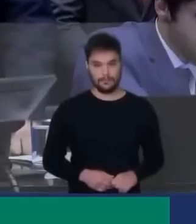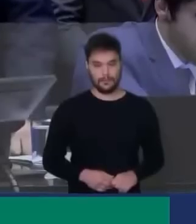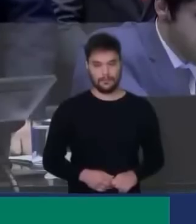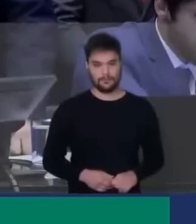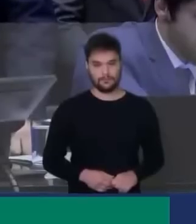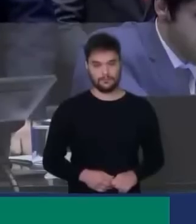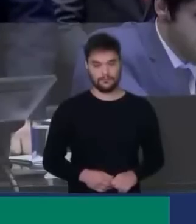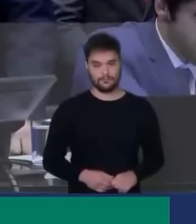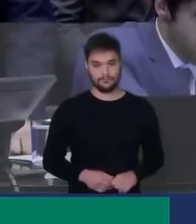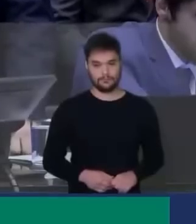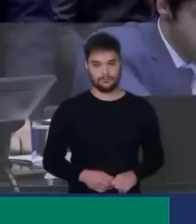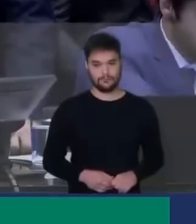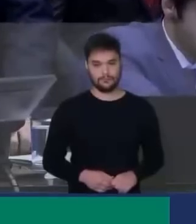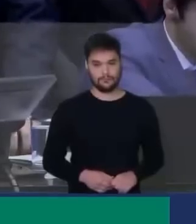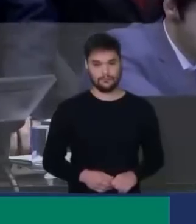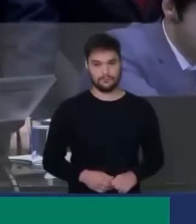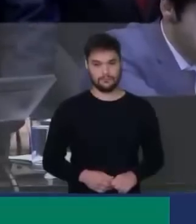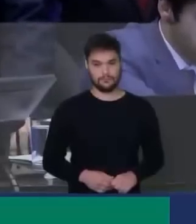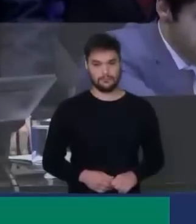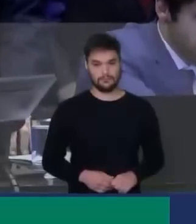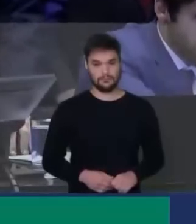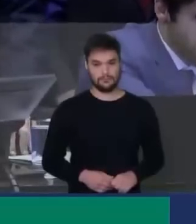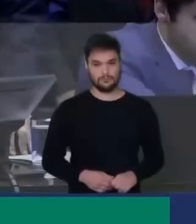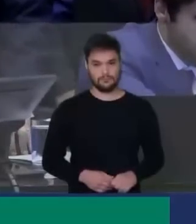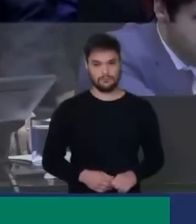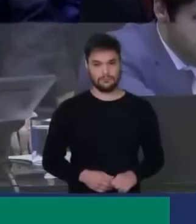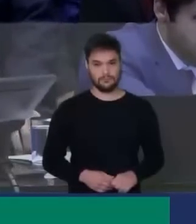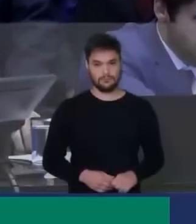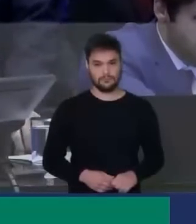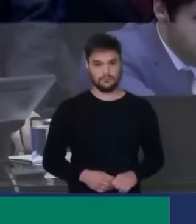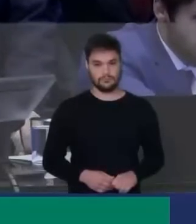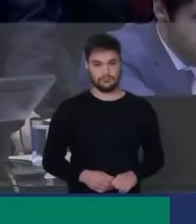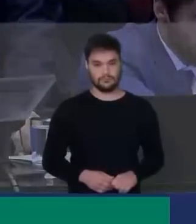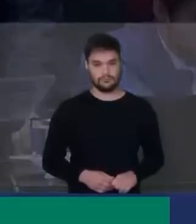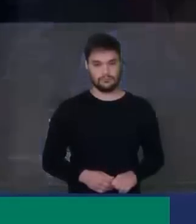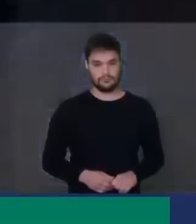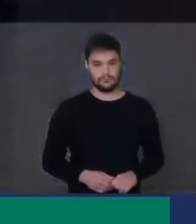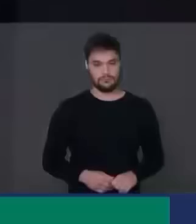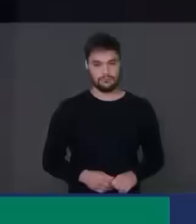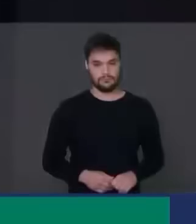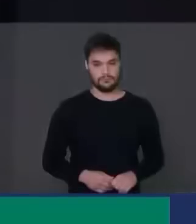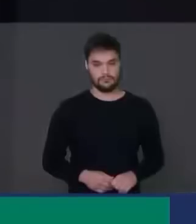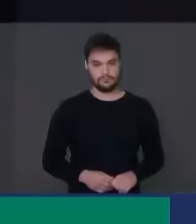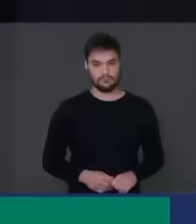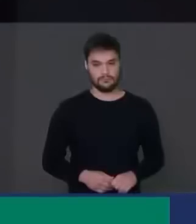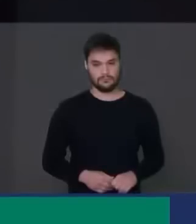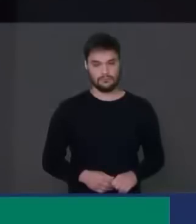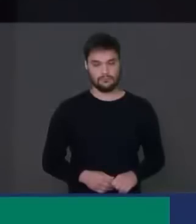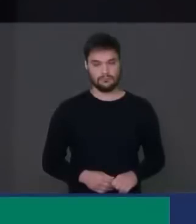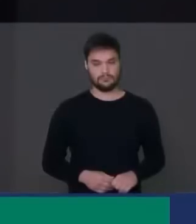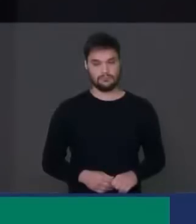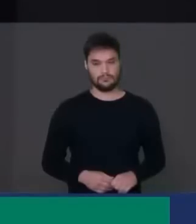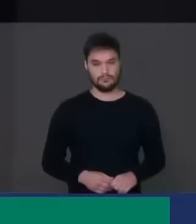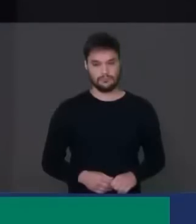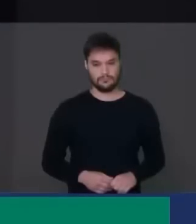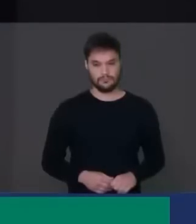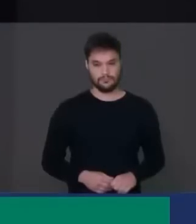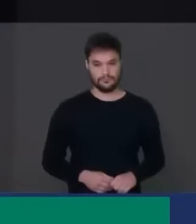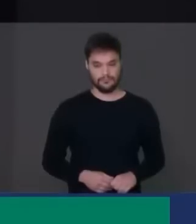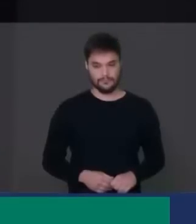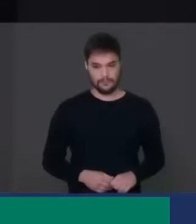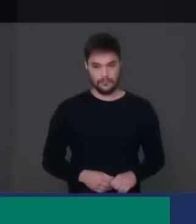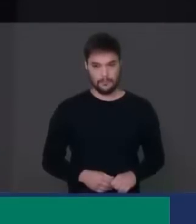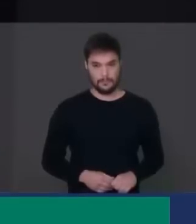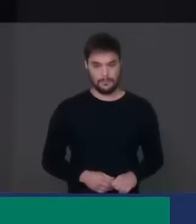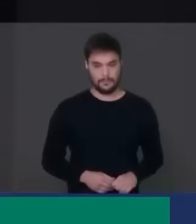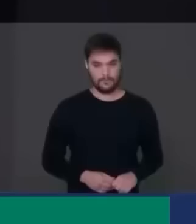reforma tributária. Por se tratar de uma proposta de emenda à Constituição, eram necessários pelo menos 308 votos